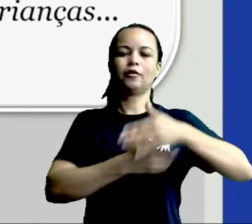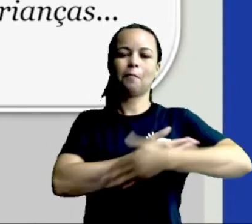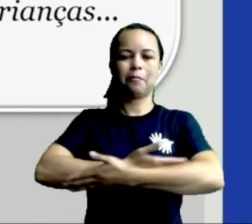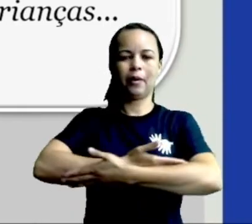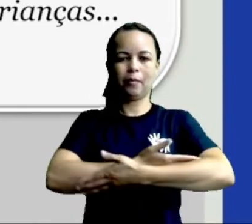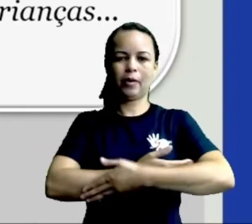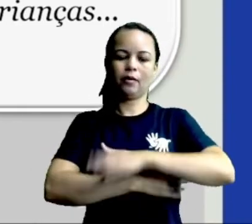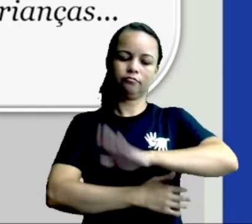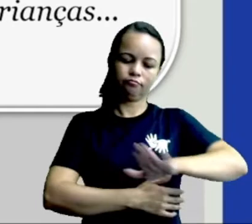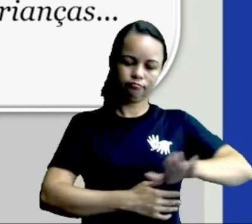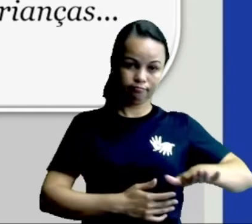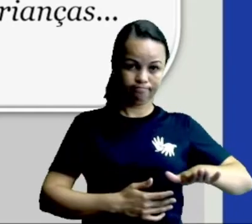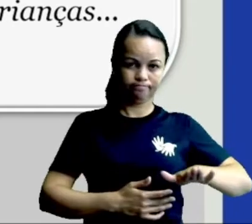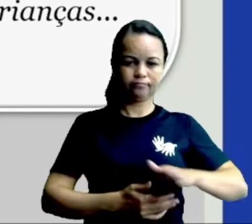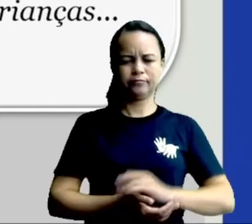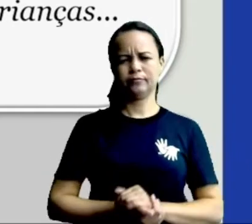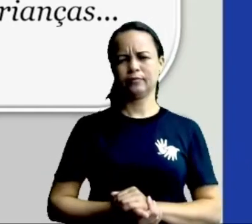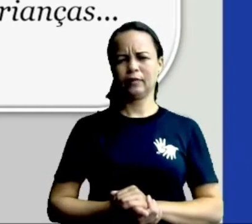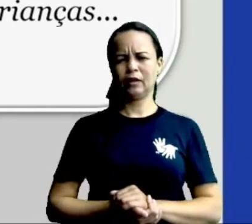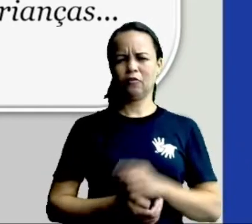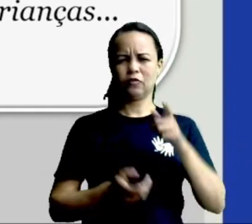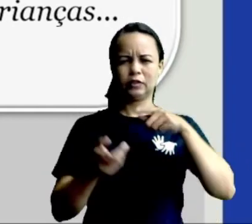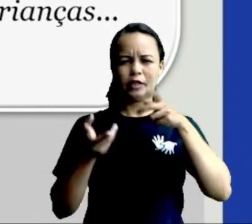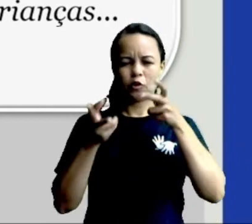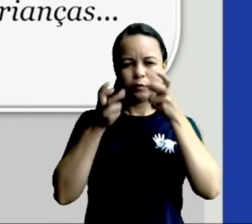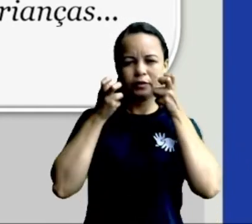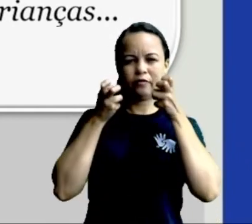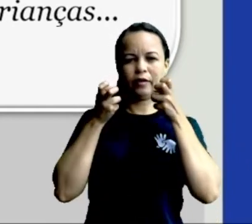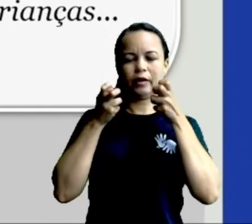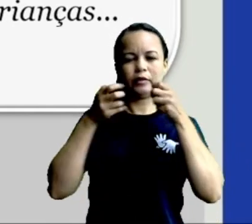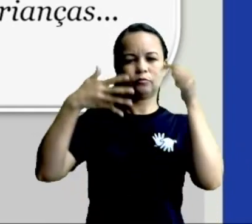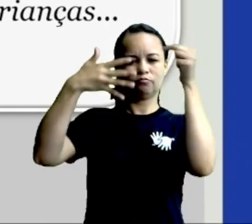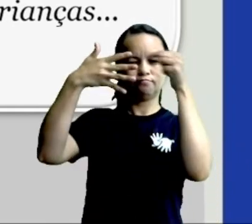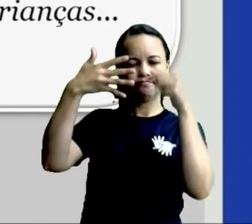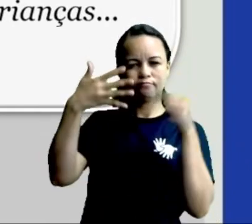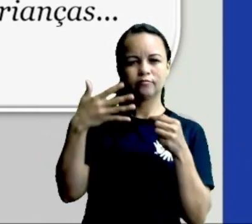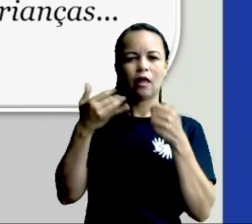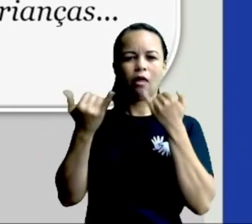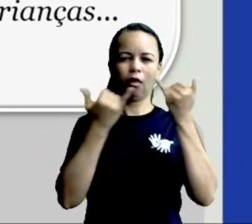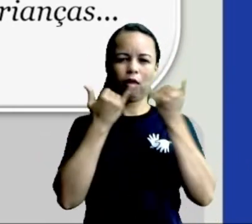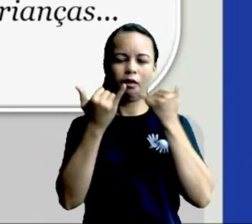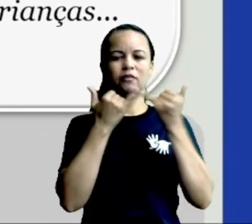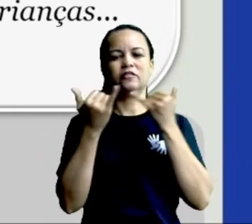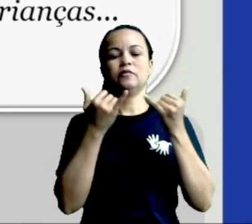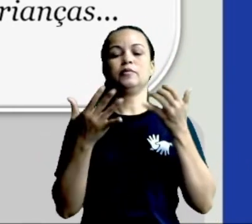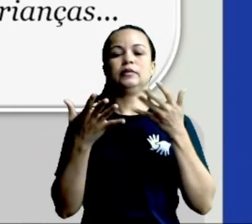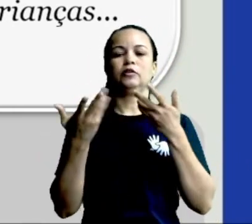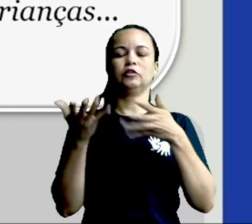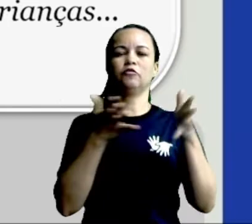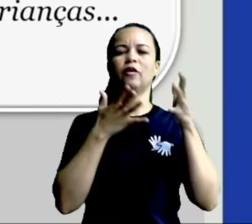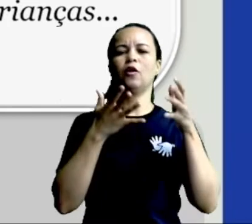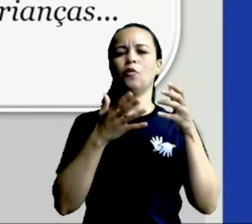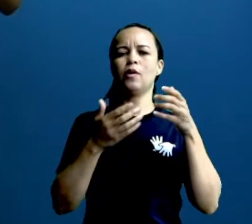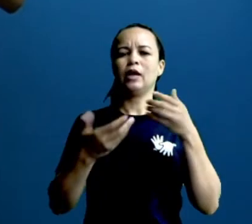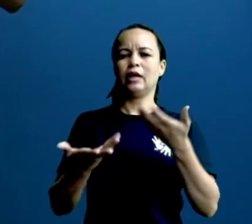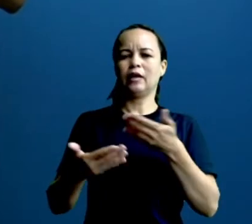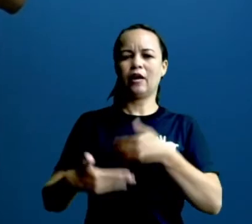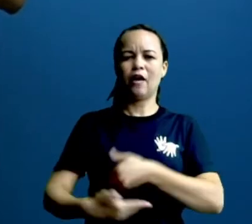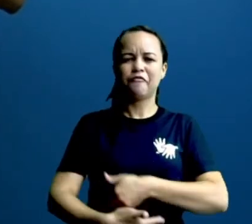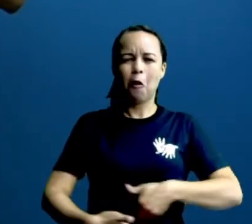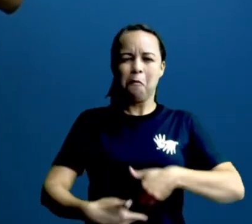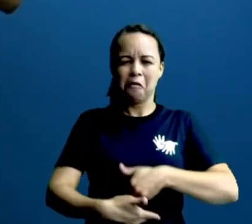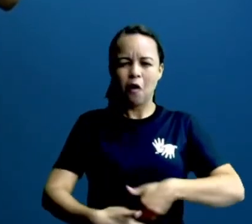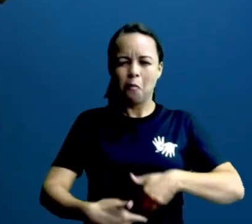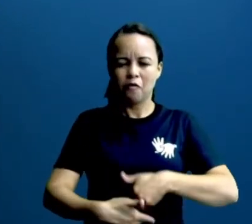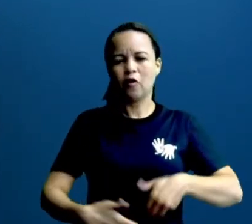vocês notaram aí essa sequência de informações que não repetiu-se só a palavra fome, a fome, a fome,